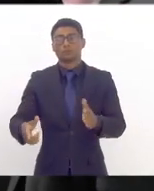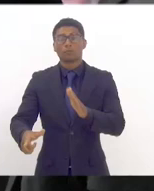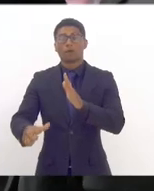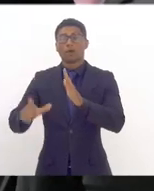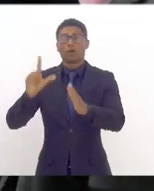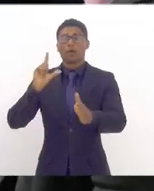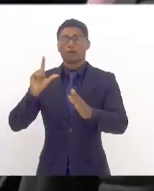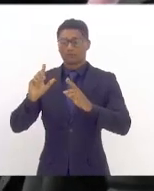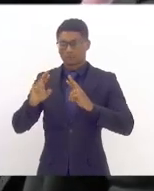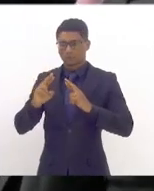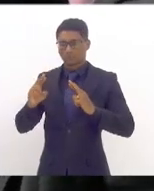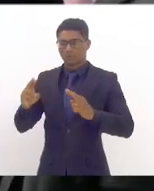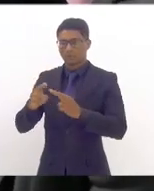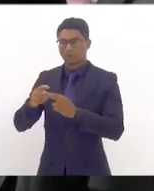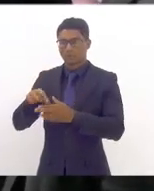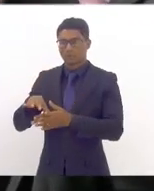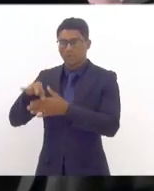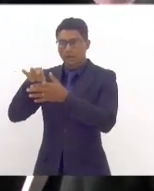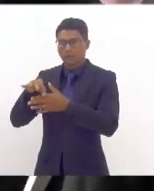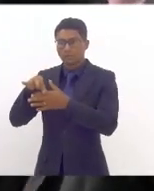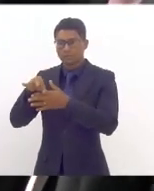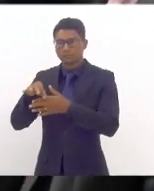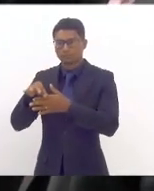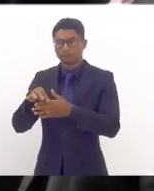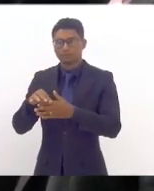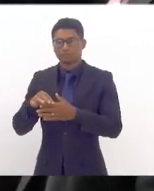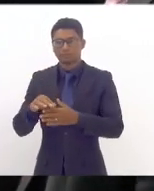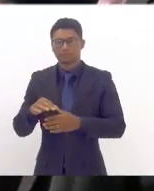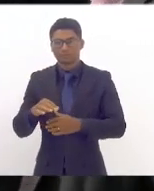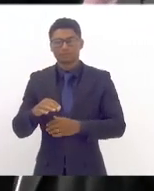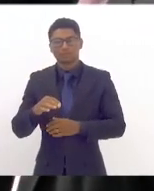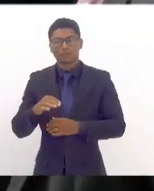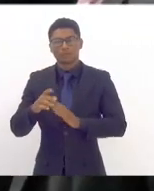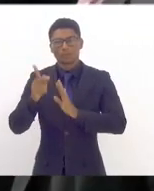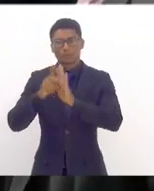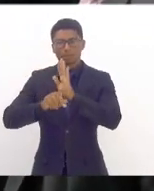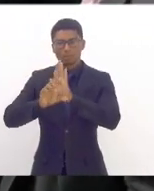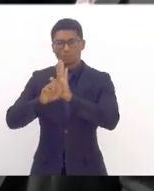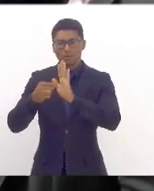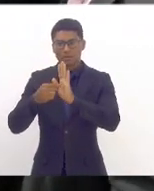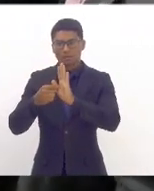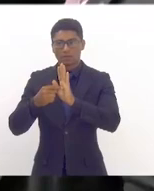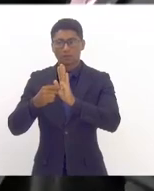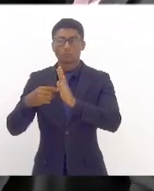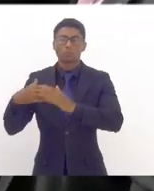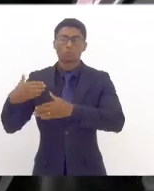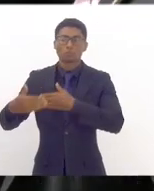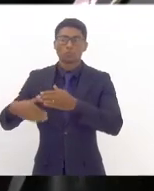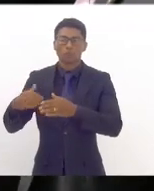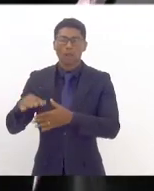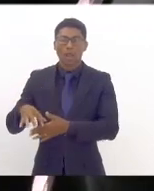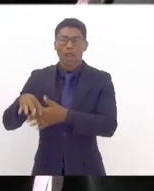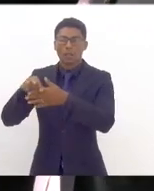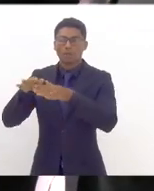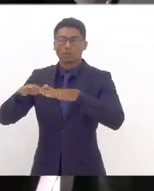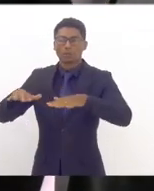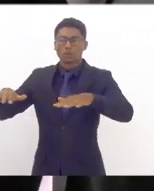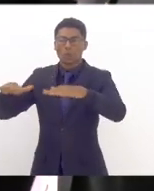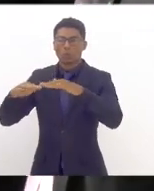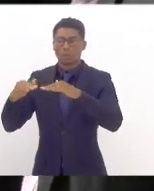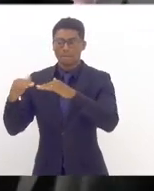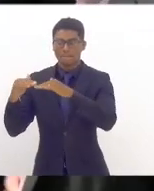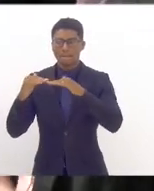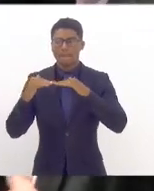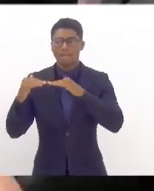obstrução por parte dessa liderança do pl chegou-se a um acordo com todos os líderes e com a presidência